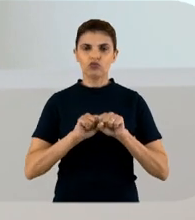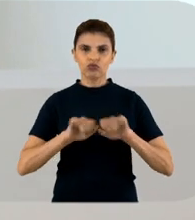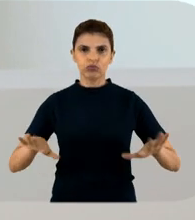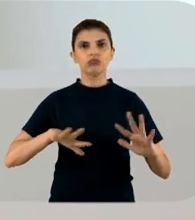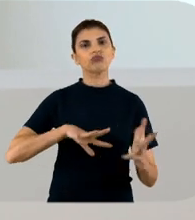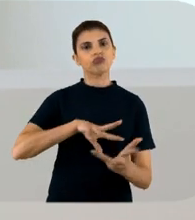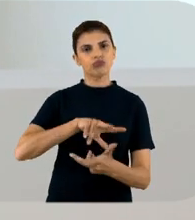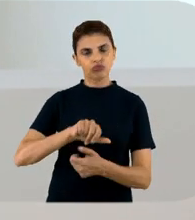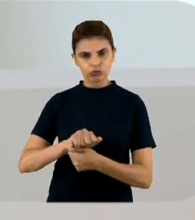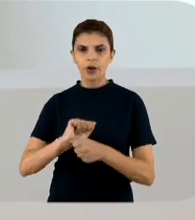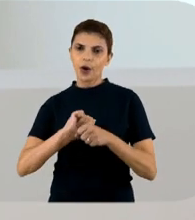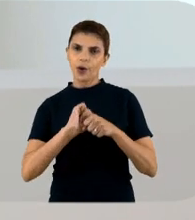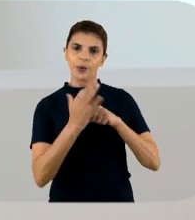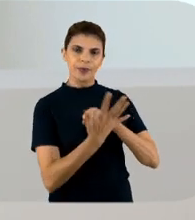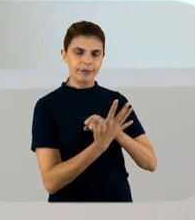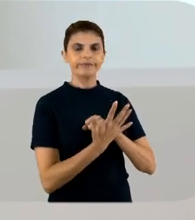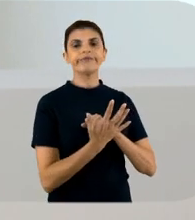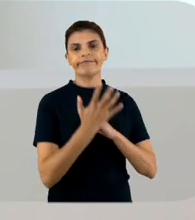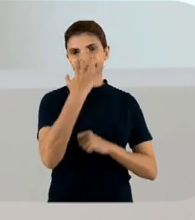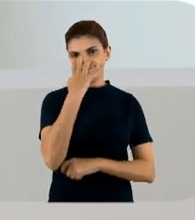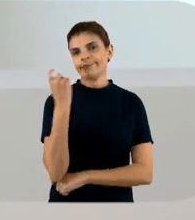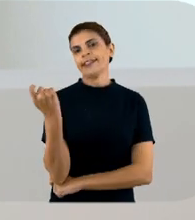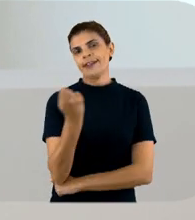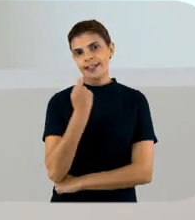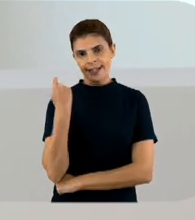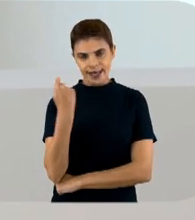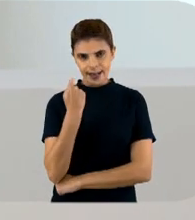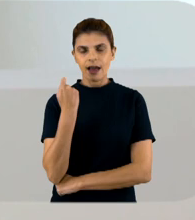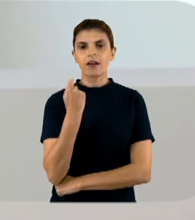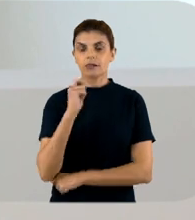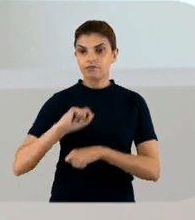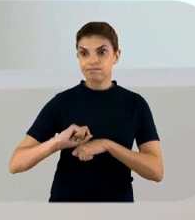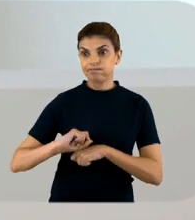esse período conturbado aí de crise, com uma